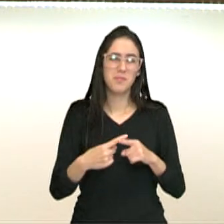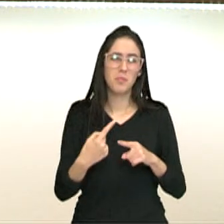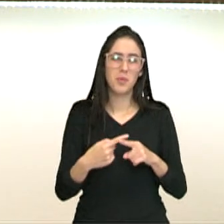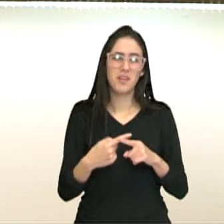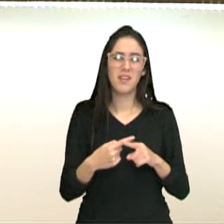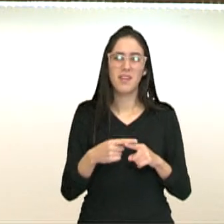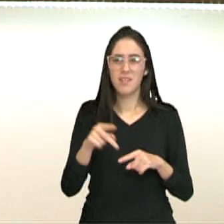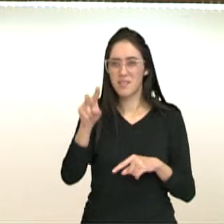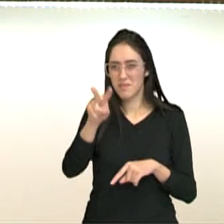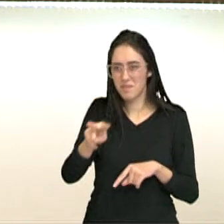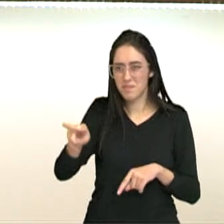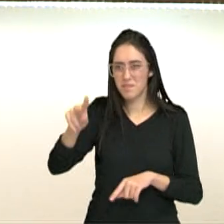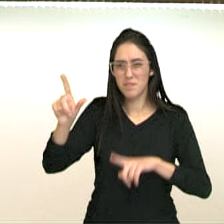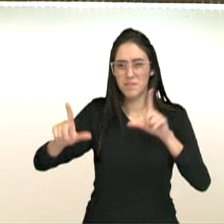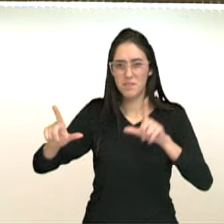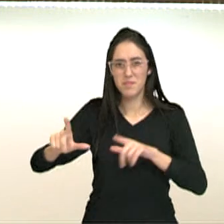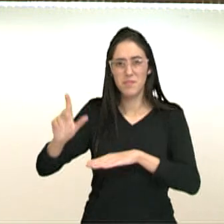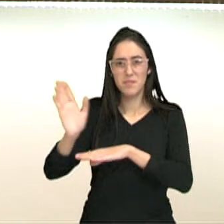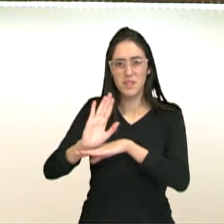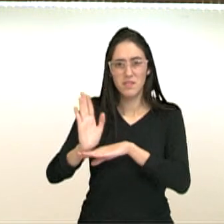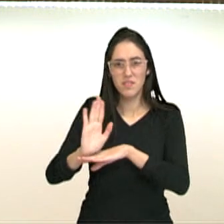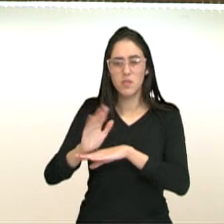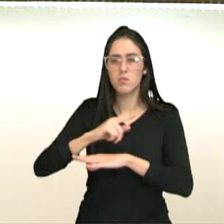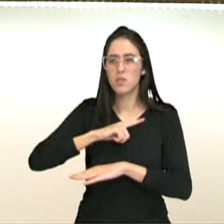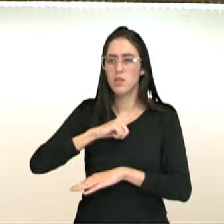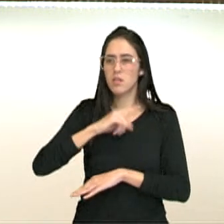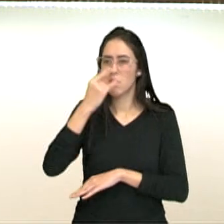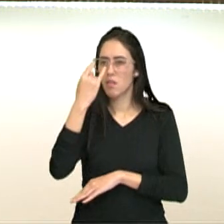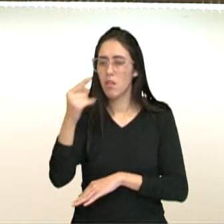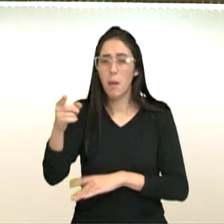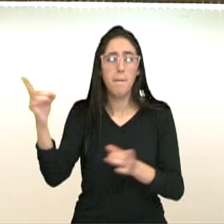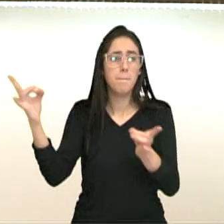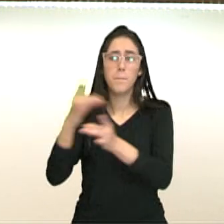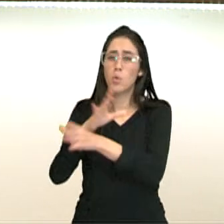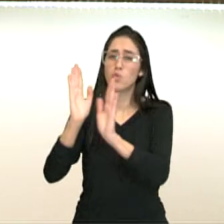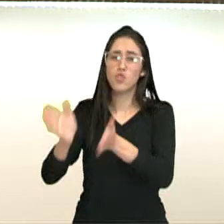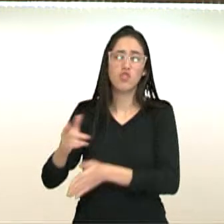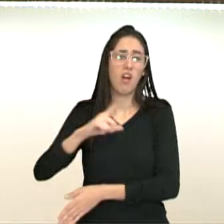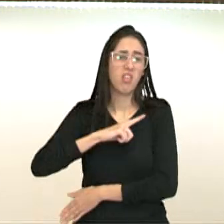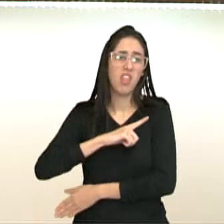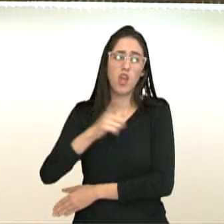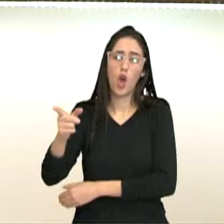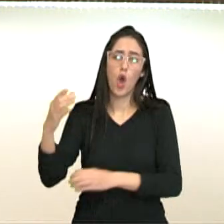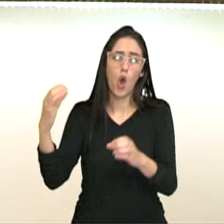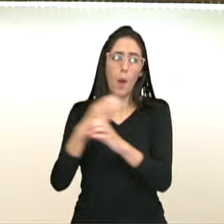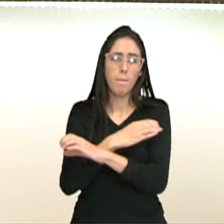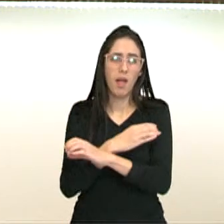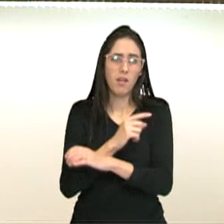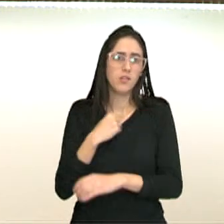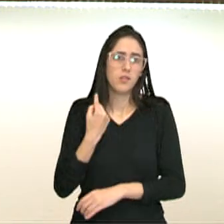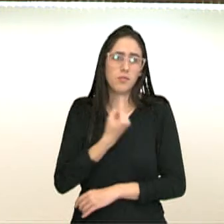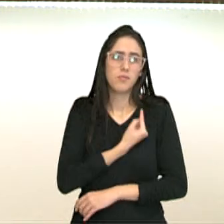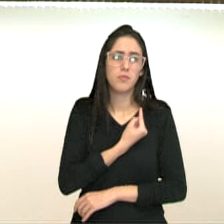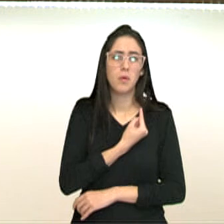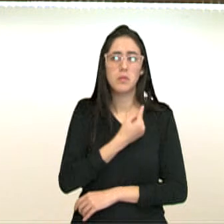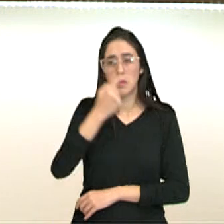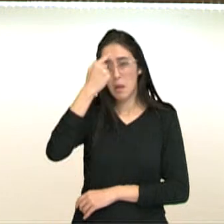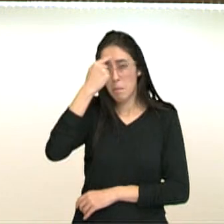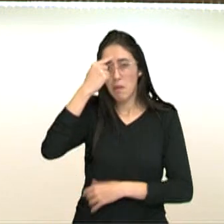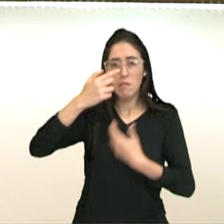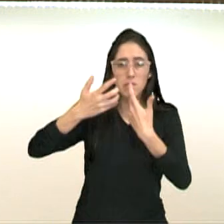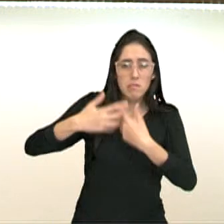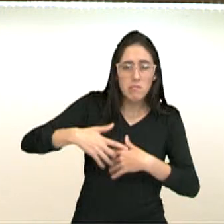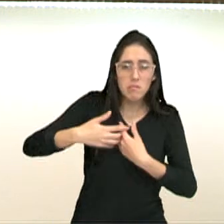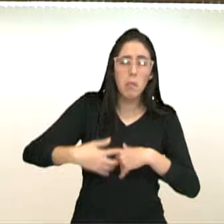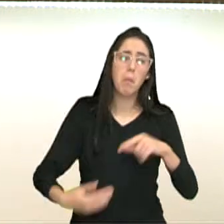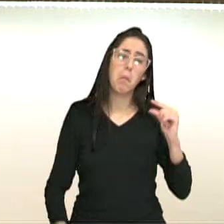do conteúdo fílmico, televisivo já está pronto. Então a gente tem pouco esforço de pensar a respeito, de refletir a